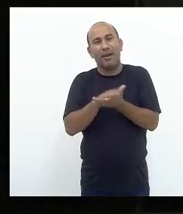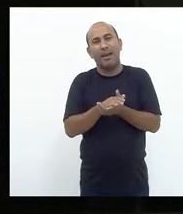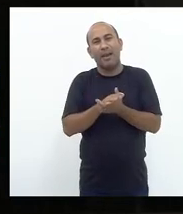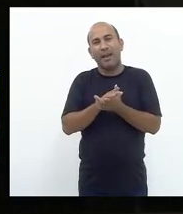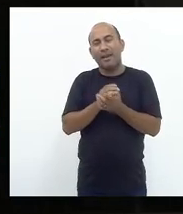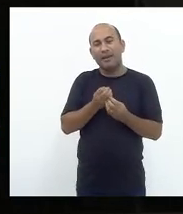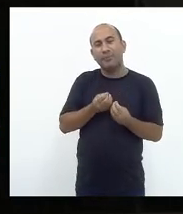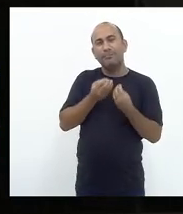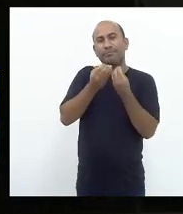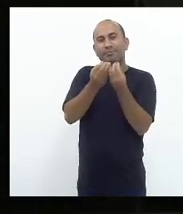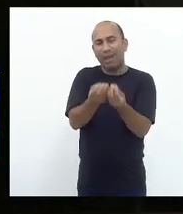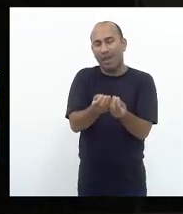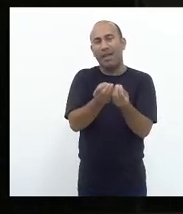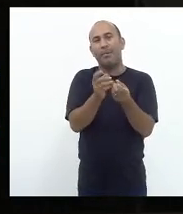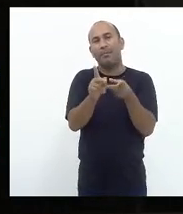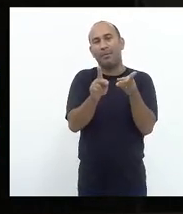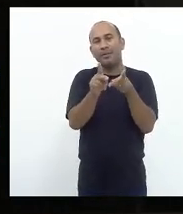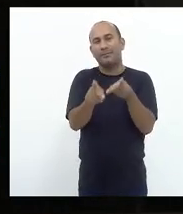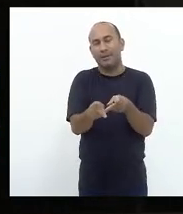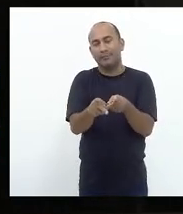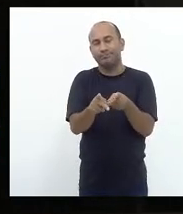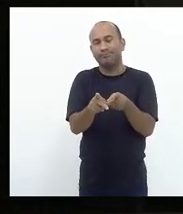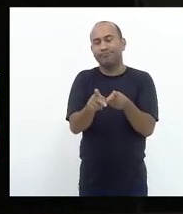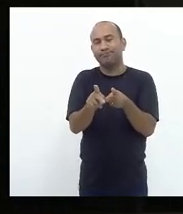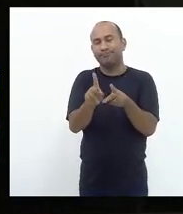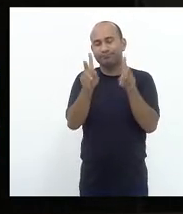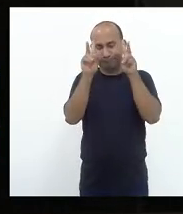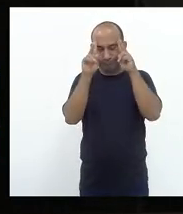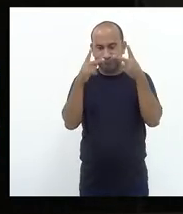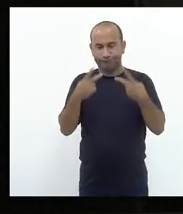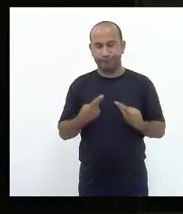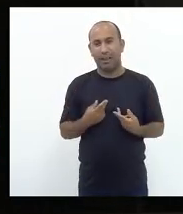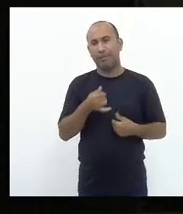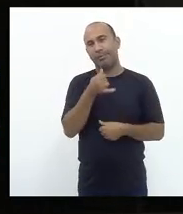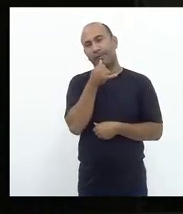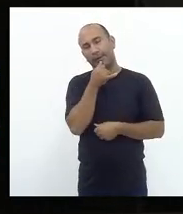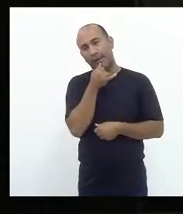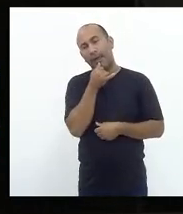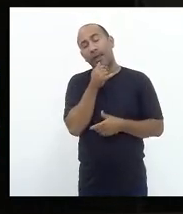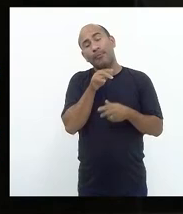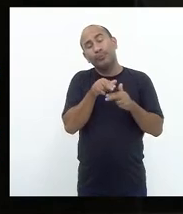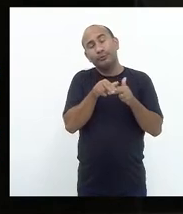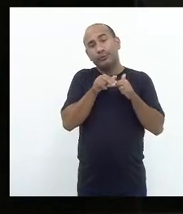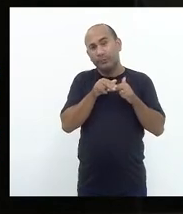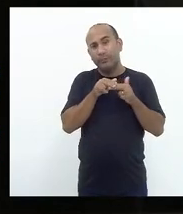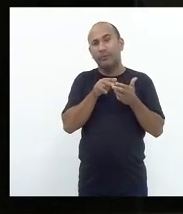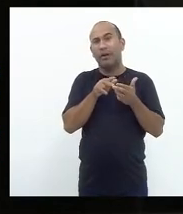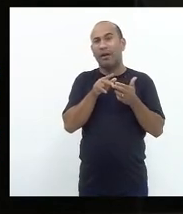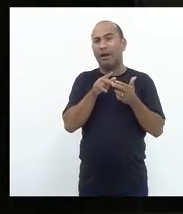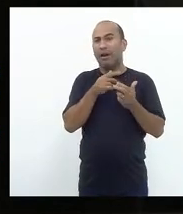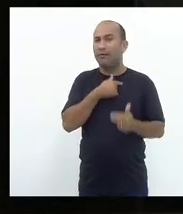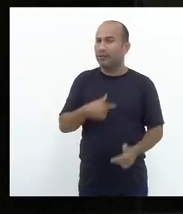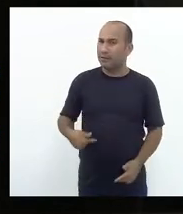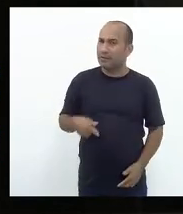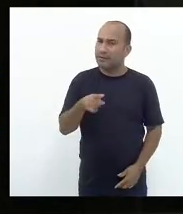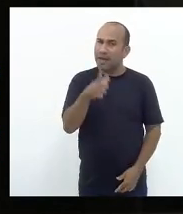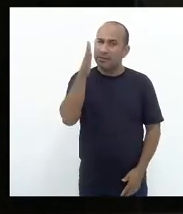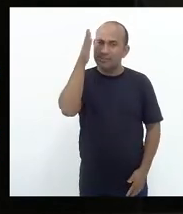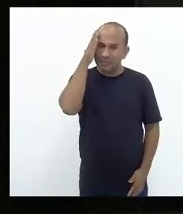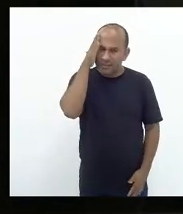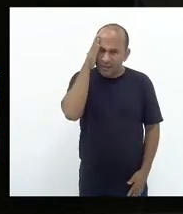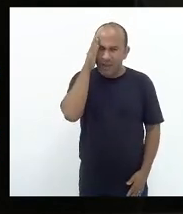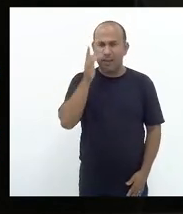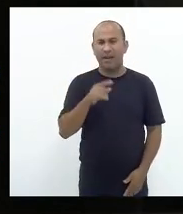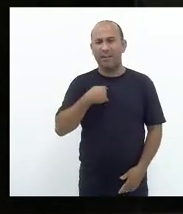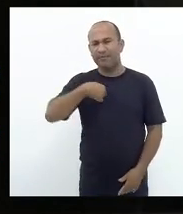para a população chega a ser até desumano. Então, governador, já que o senhor está fazendo